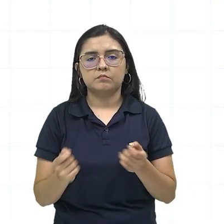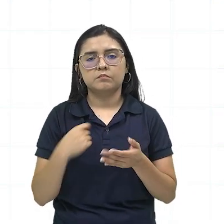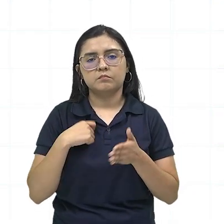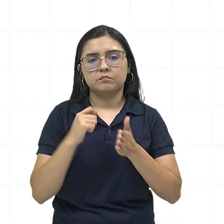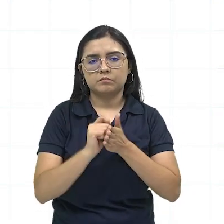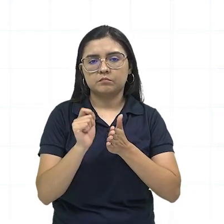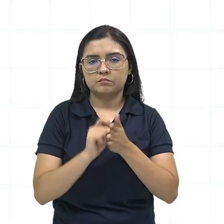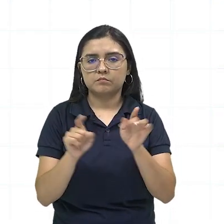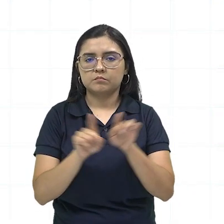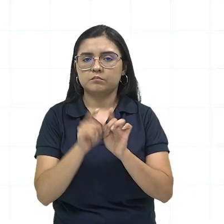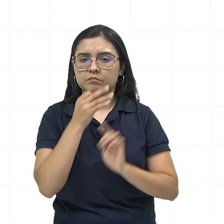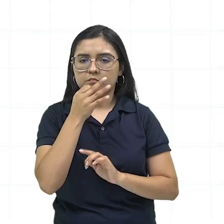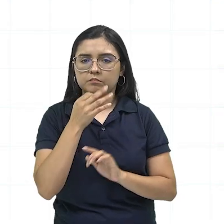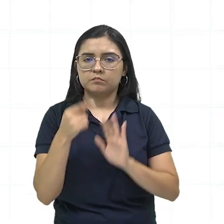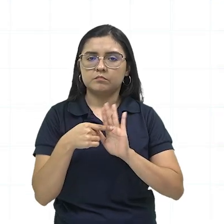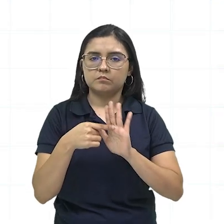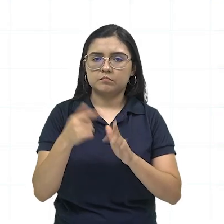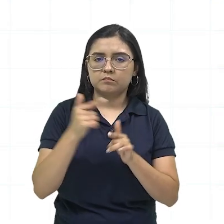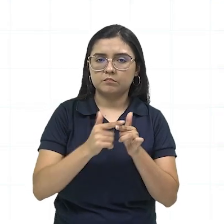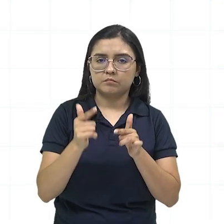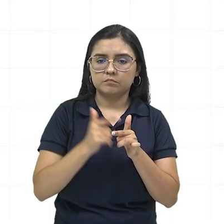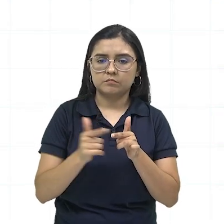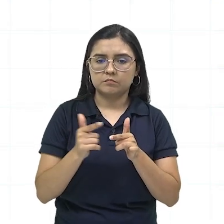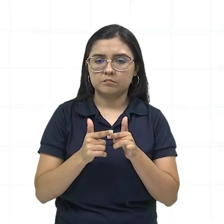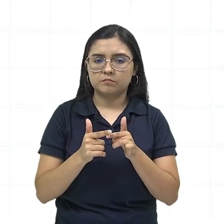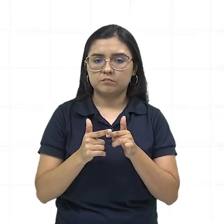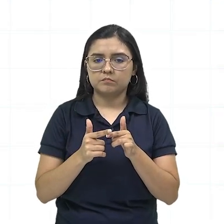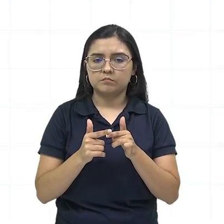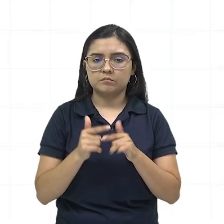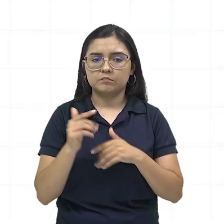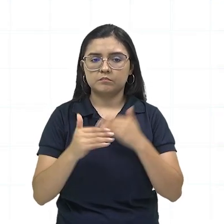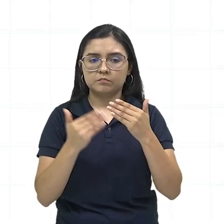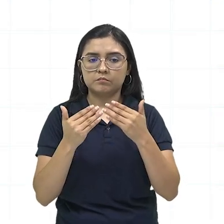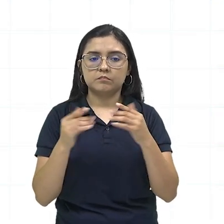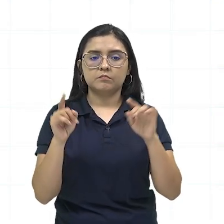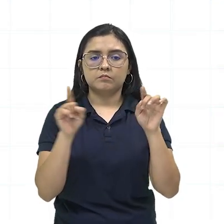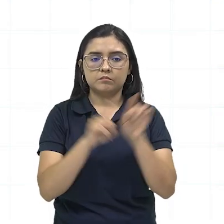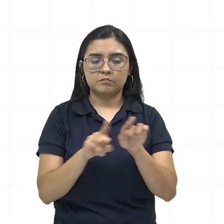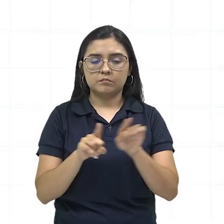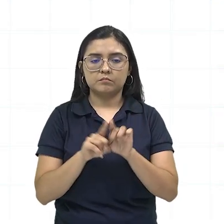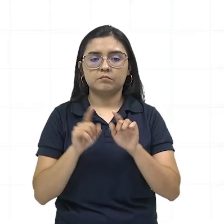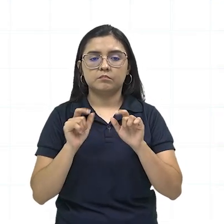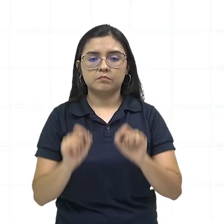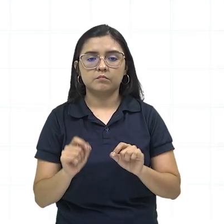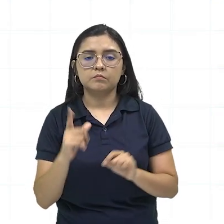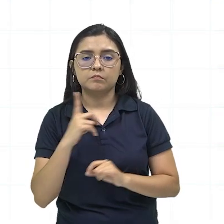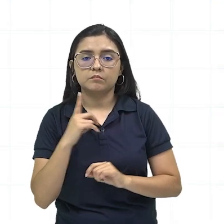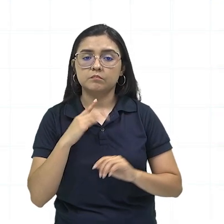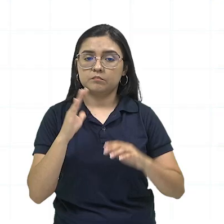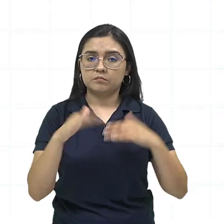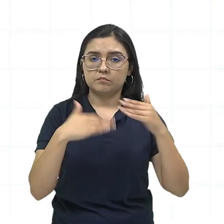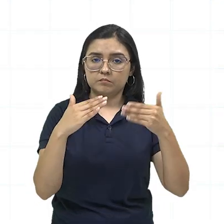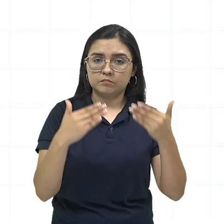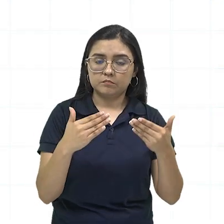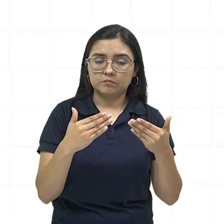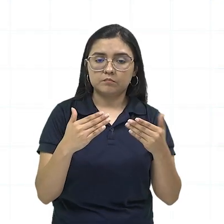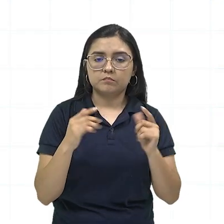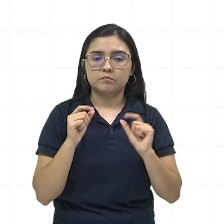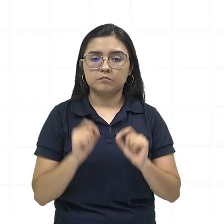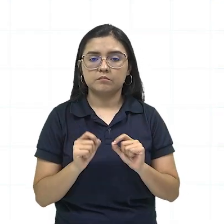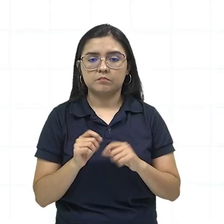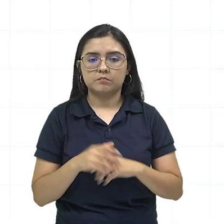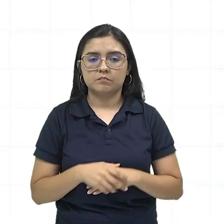né? Que a gente apresenta a problemática, você tem um desenvolvimento, você tem esses desenvolvimentos